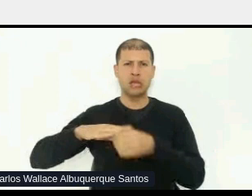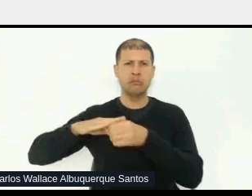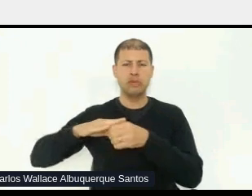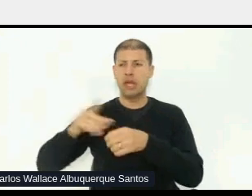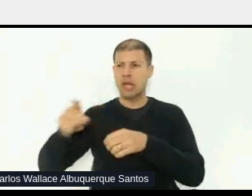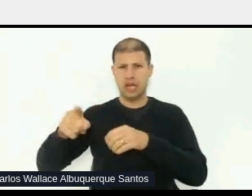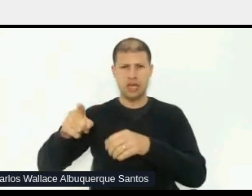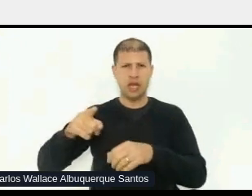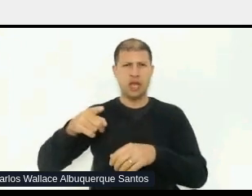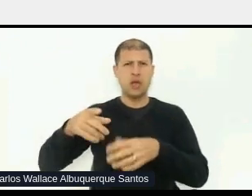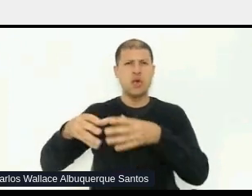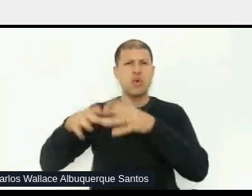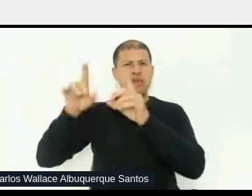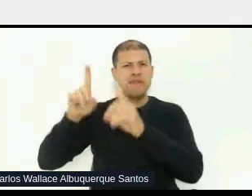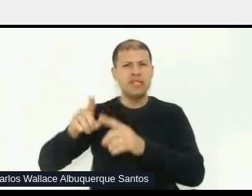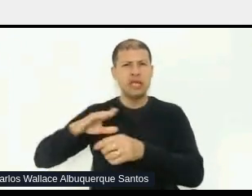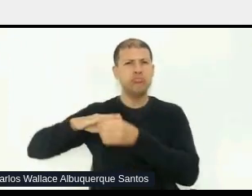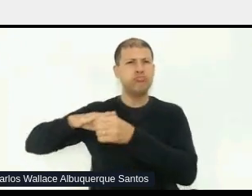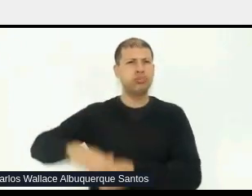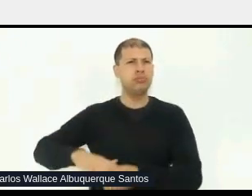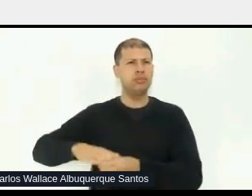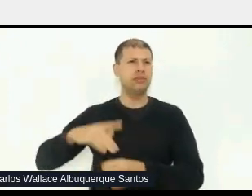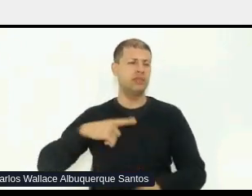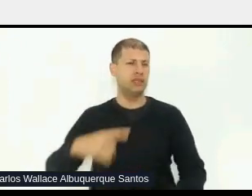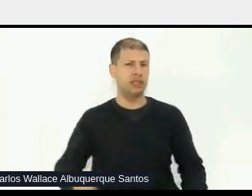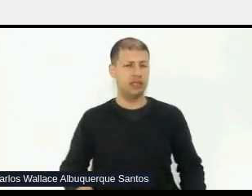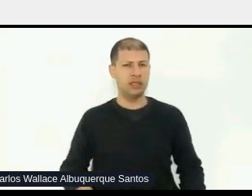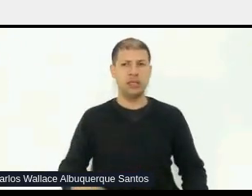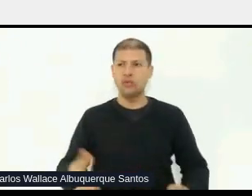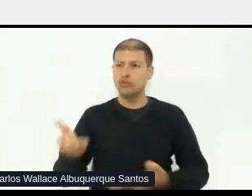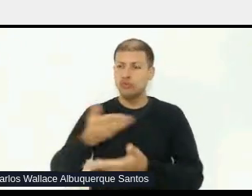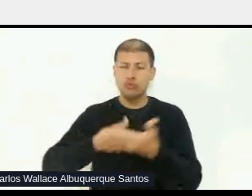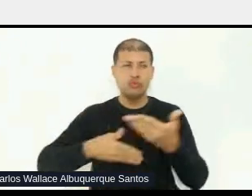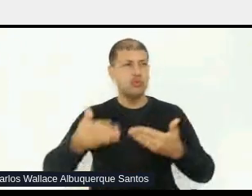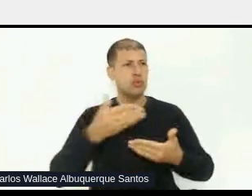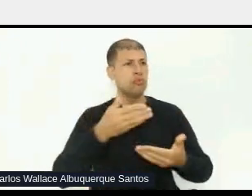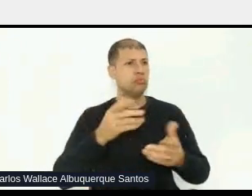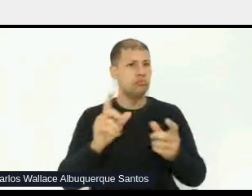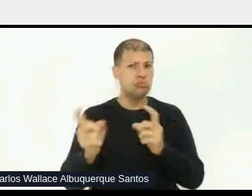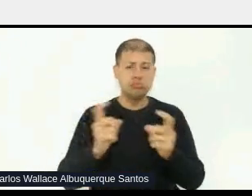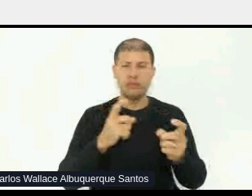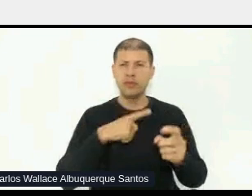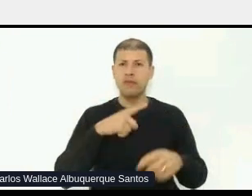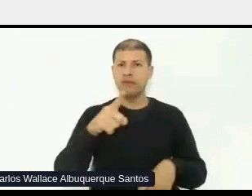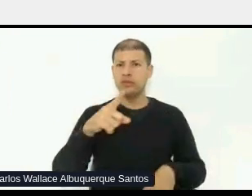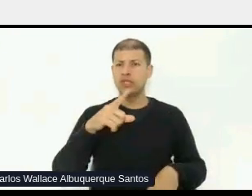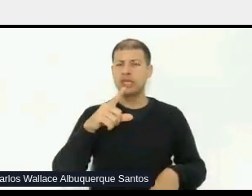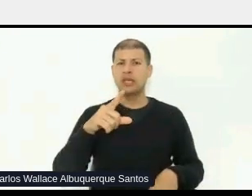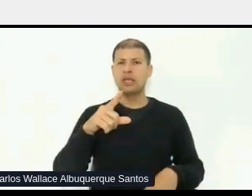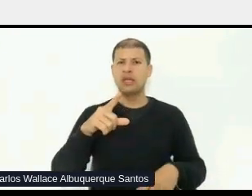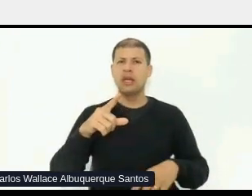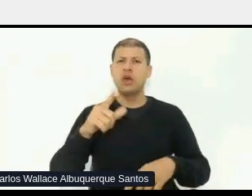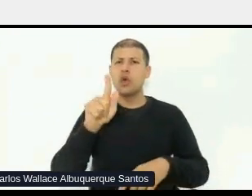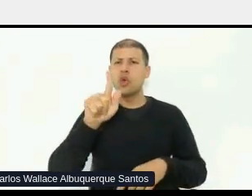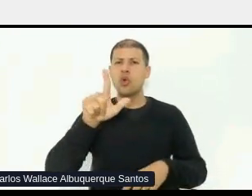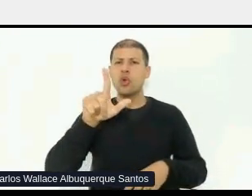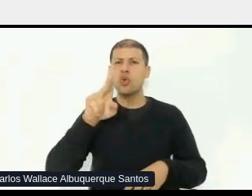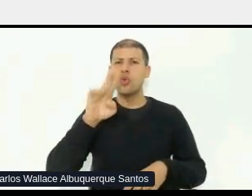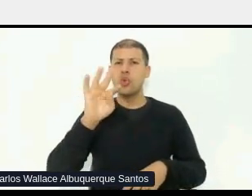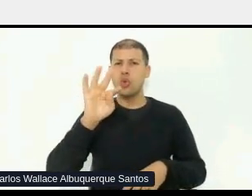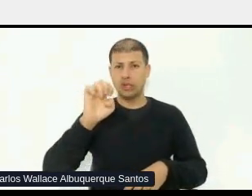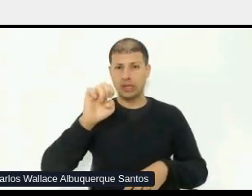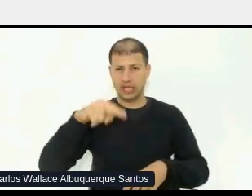né, recentemente. A interação social, ela muda, por exemplo, se você é celíaca, a forma como você interage socialmente, ela muda